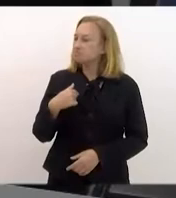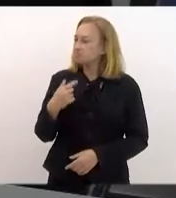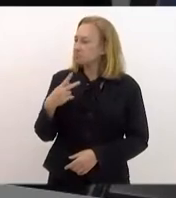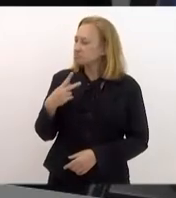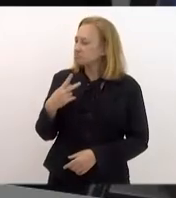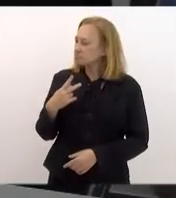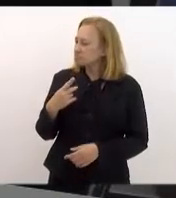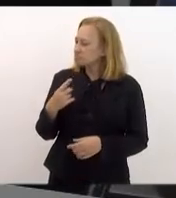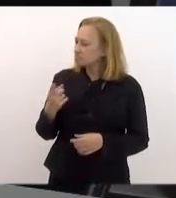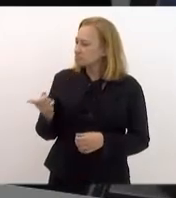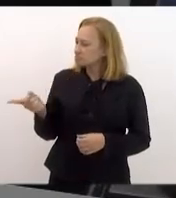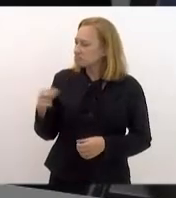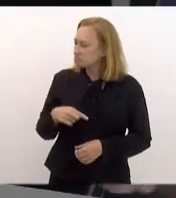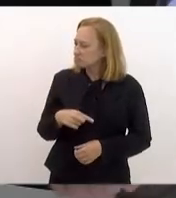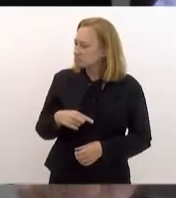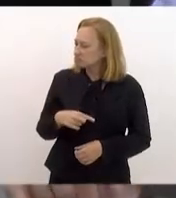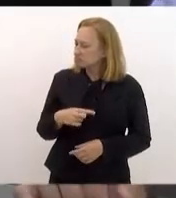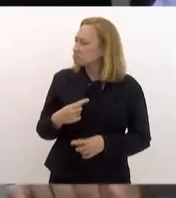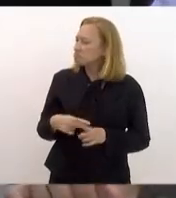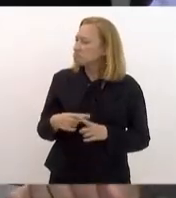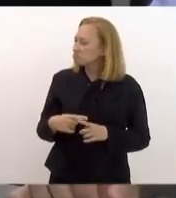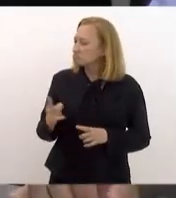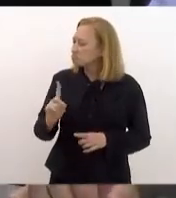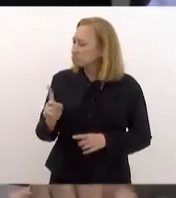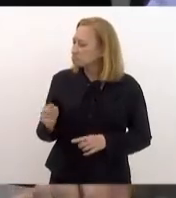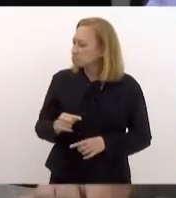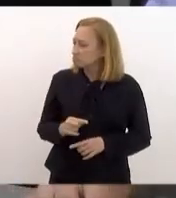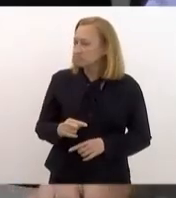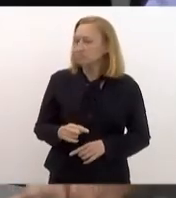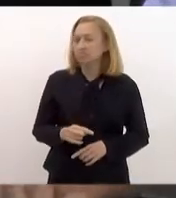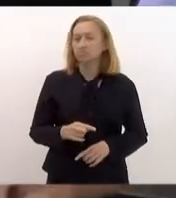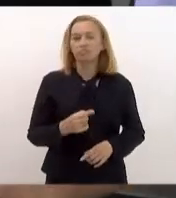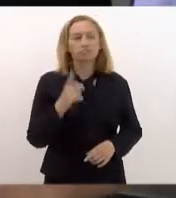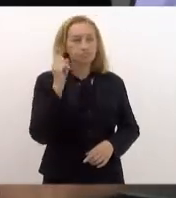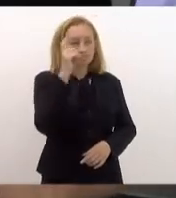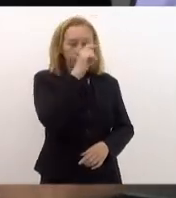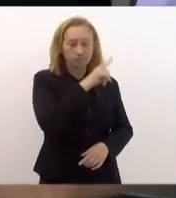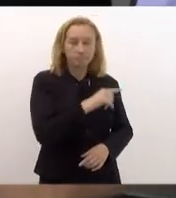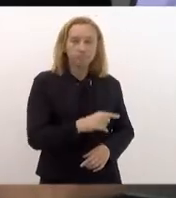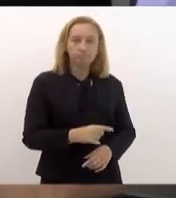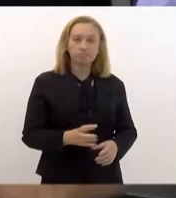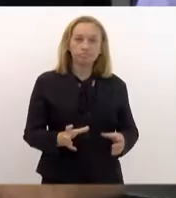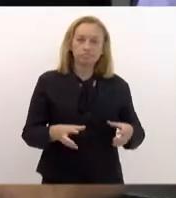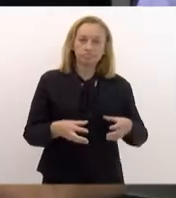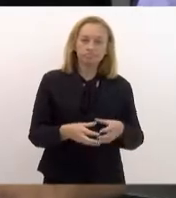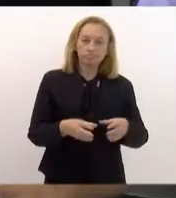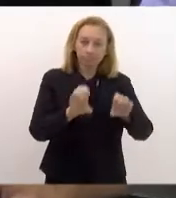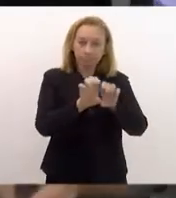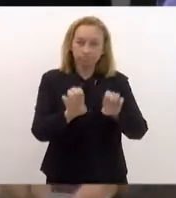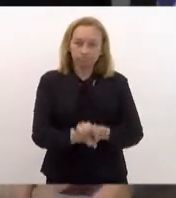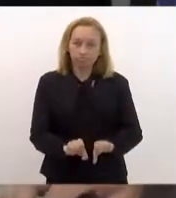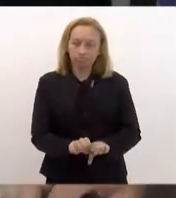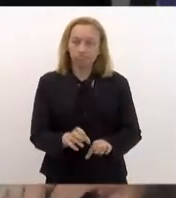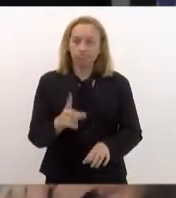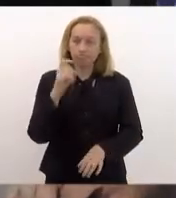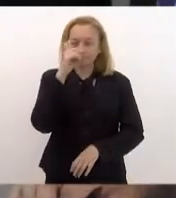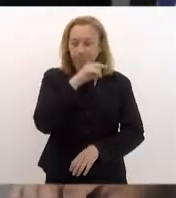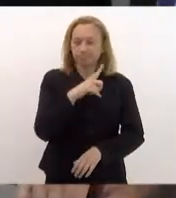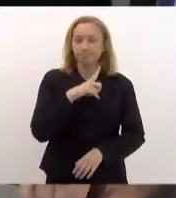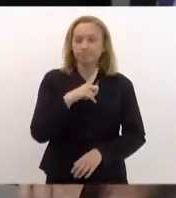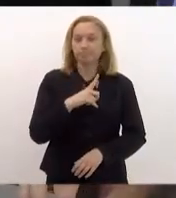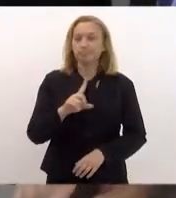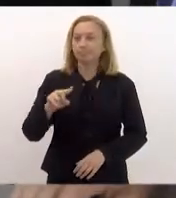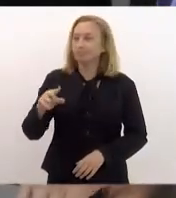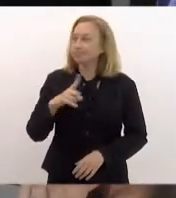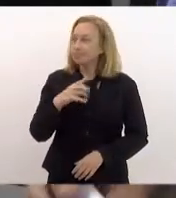dificuldade de onde colocar. Com água, esgoto, telecom, ou seja, o conjunto de infraestrutura. E aí eu perguntei aí teve um rapaz